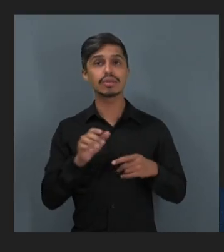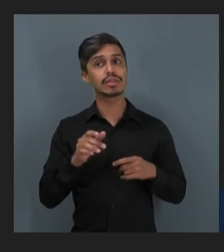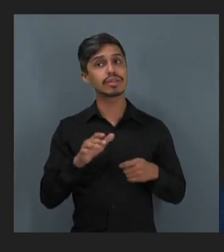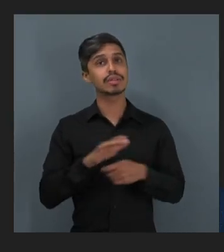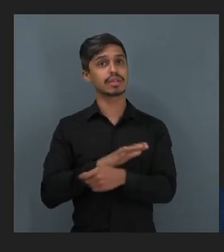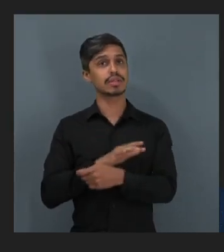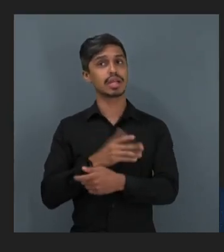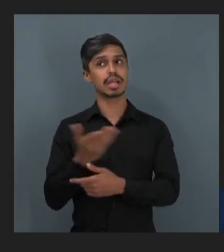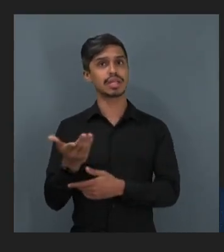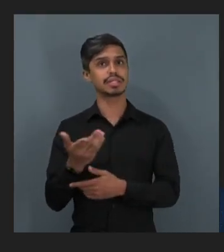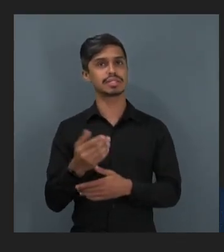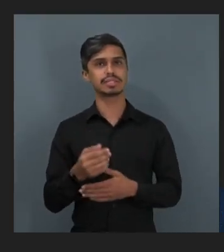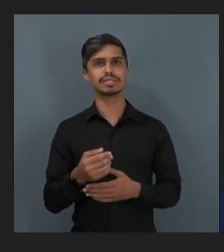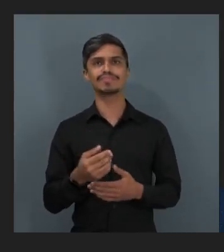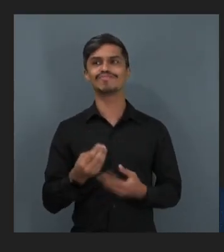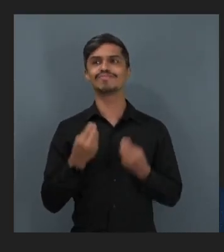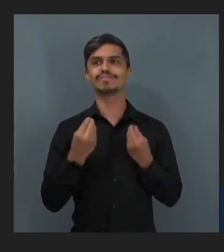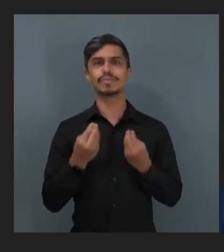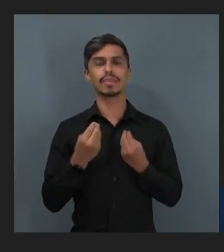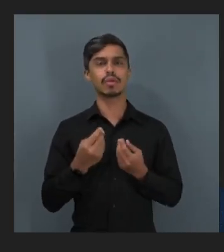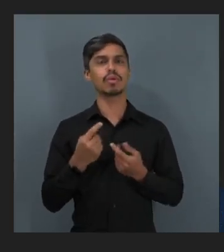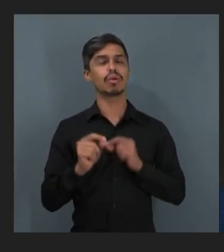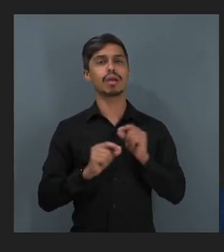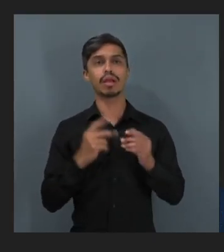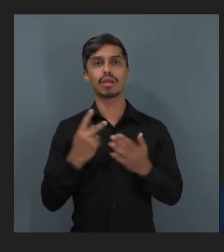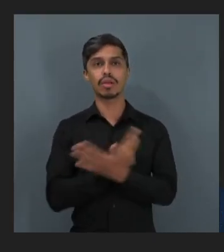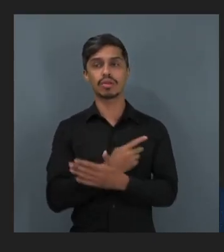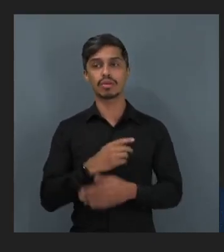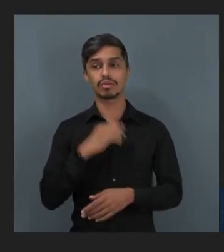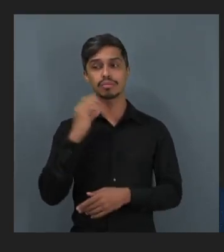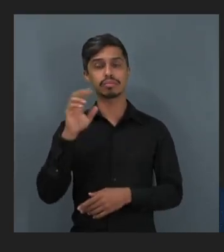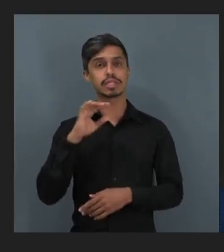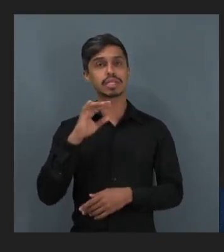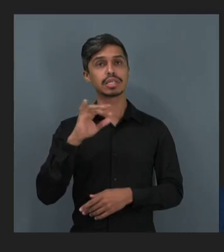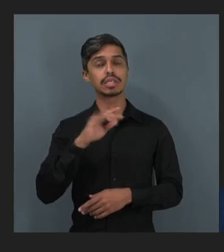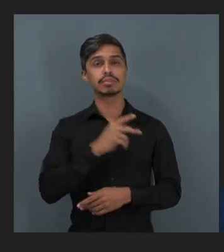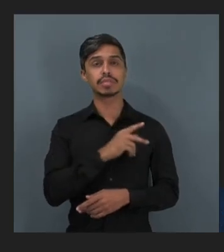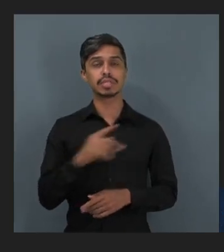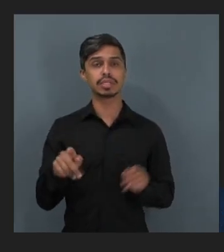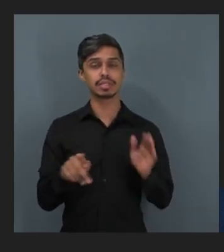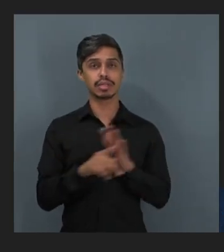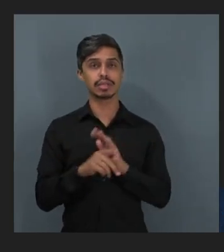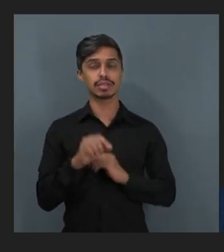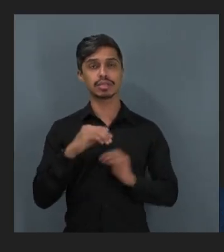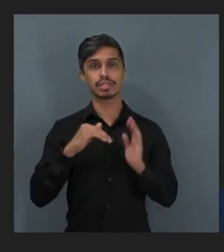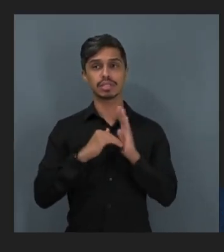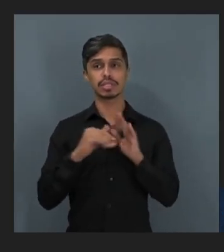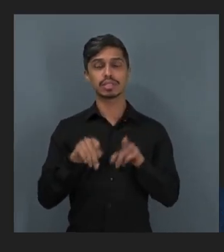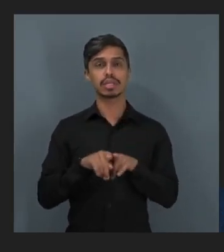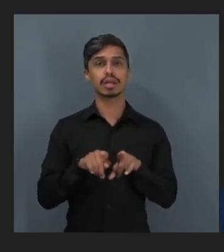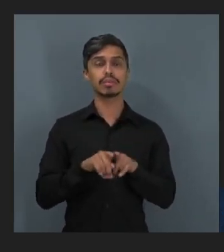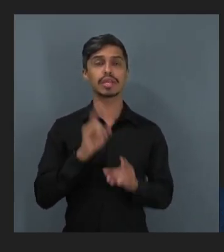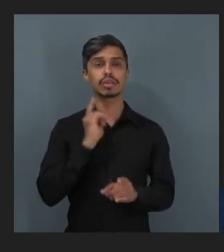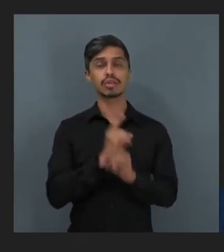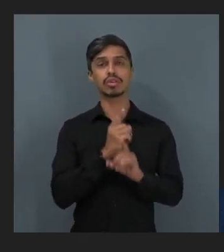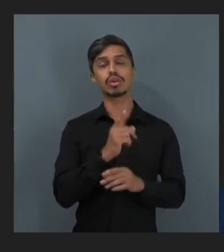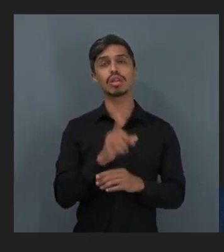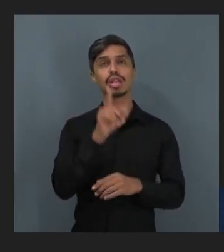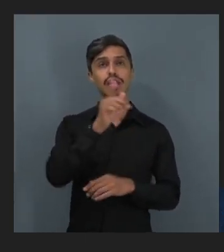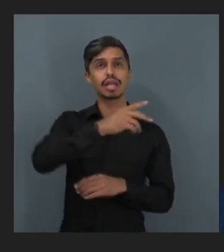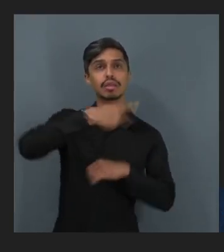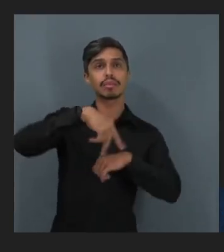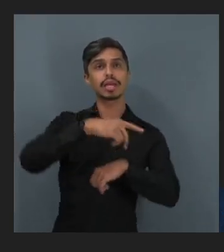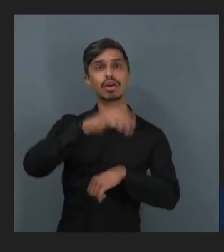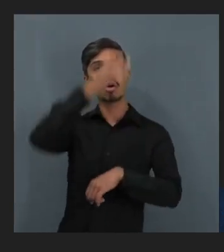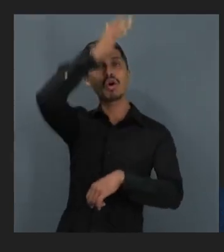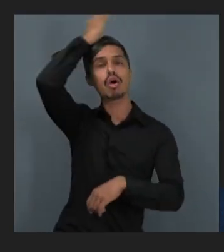é surreal o que aconteceu. O presidente do Senado, Rodrigo Pacheco, também esteve no encontro em Roma. Então, estava lá